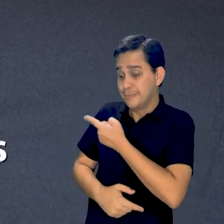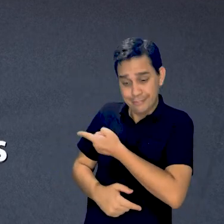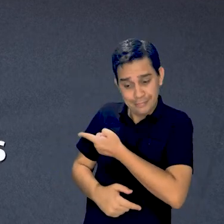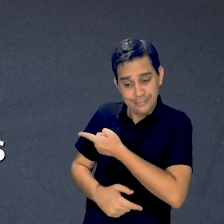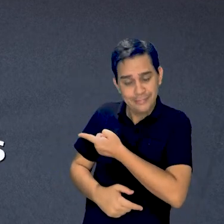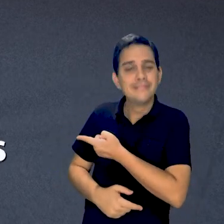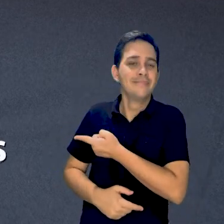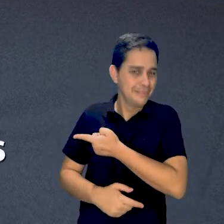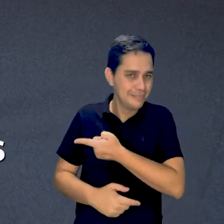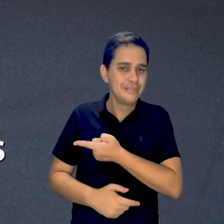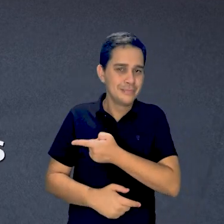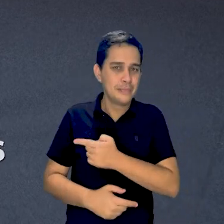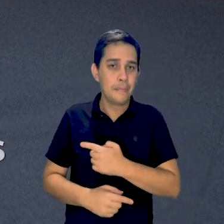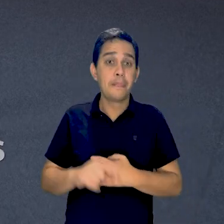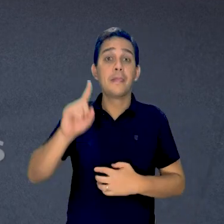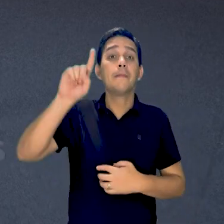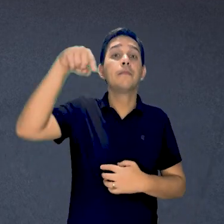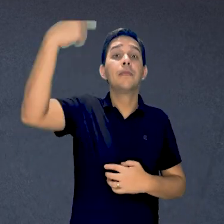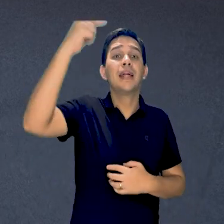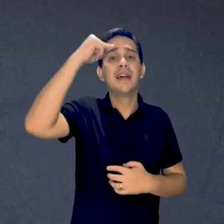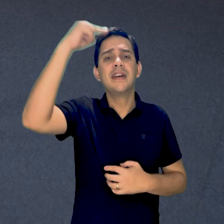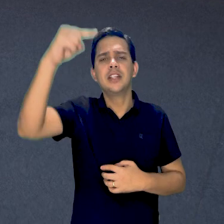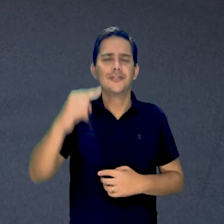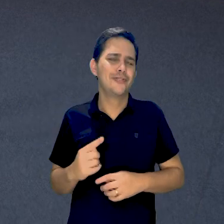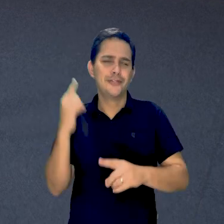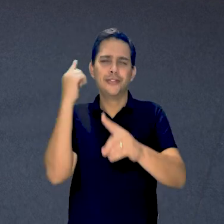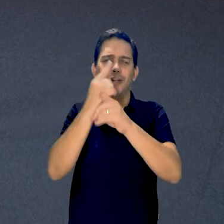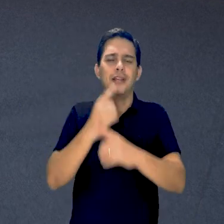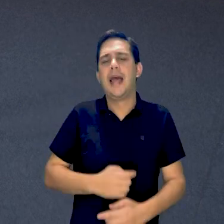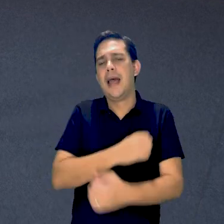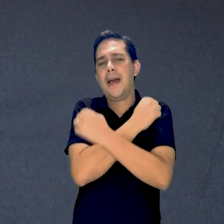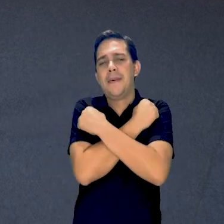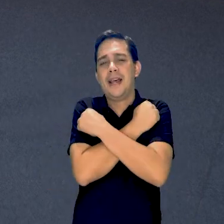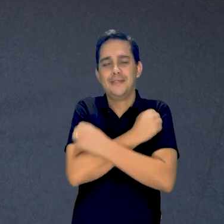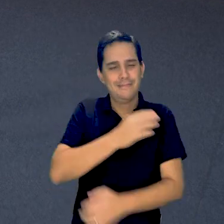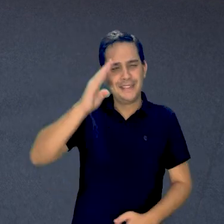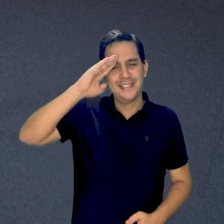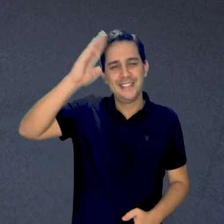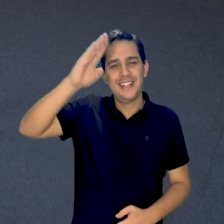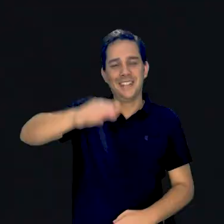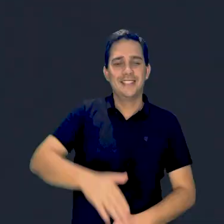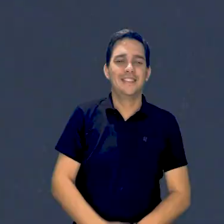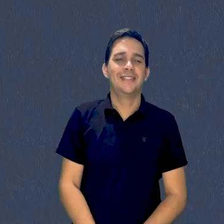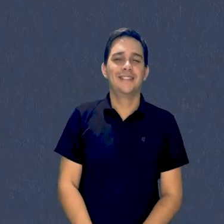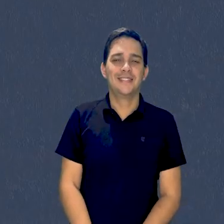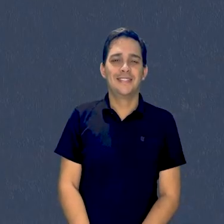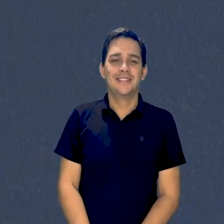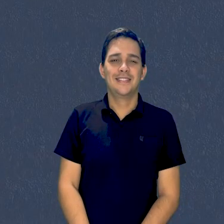Spotify e iTunes. Nos vemos na semana que vem. Um abraço, até mais!